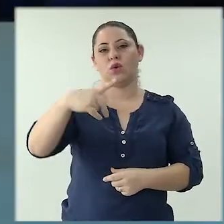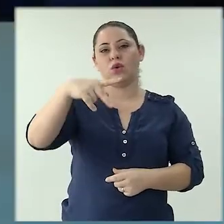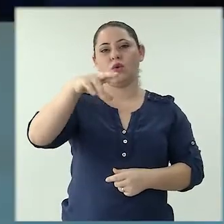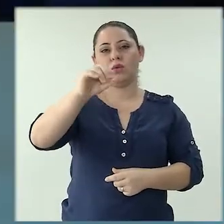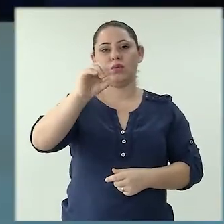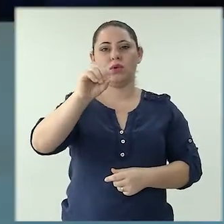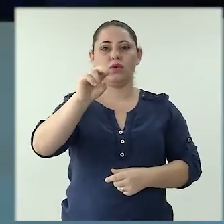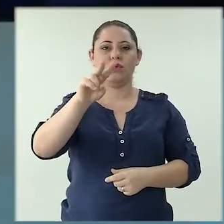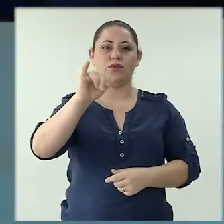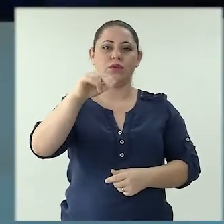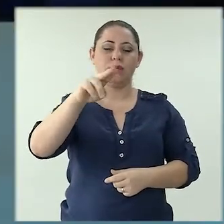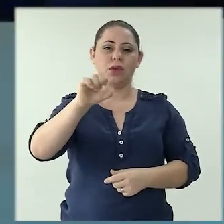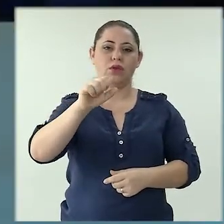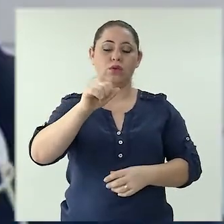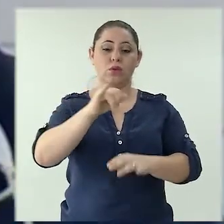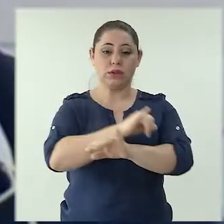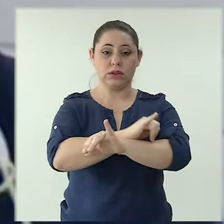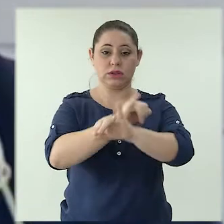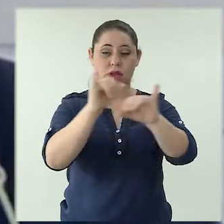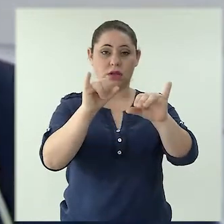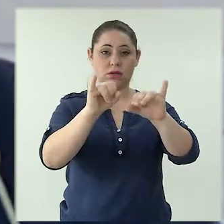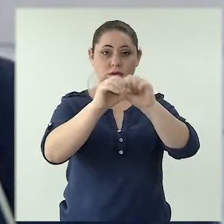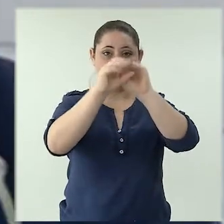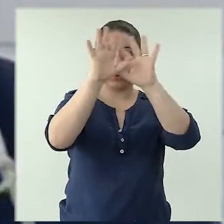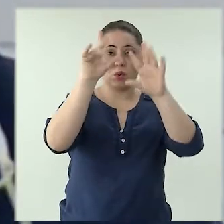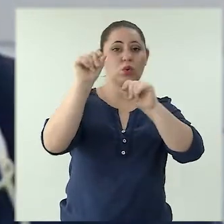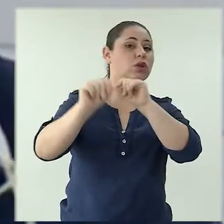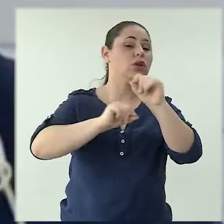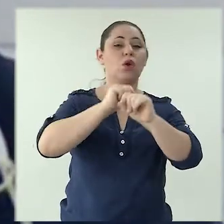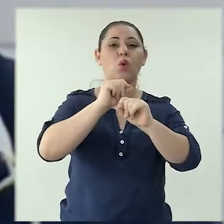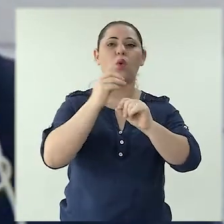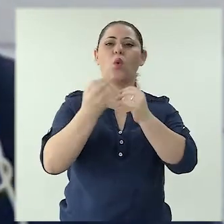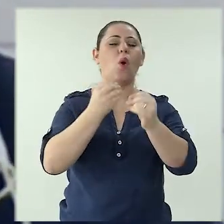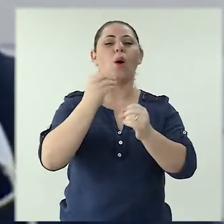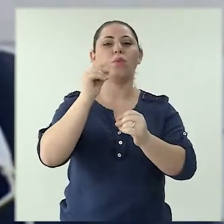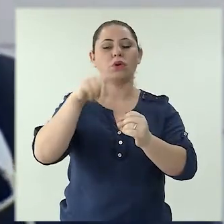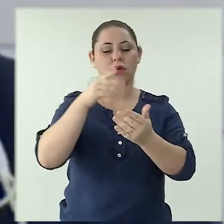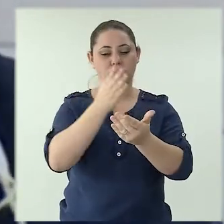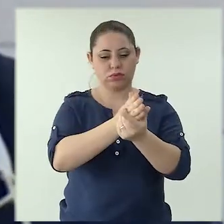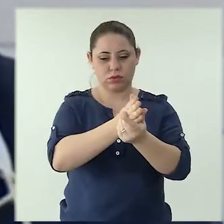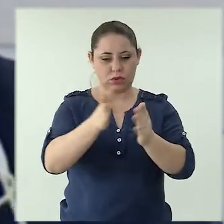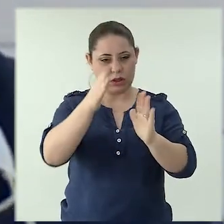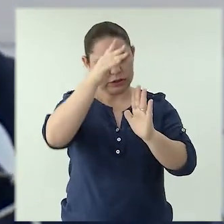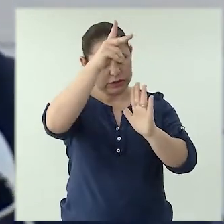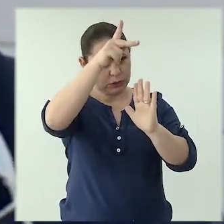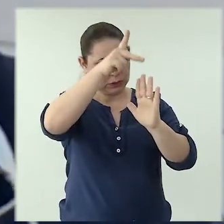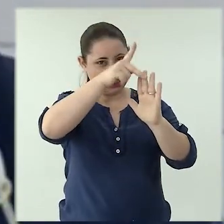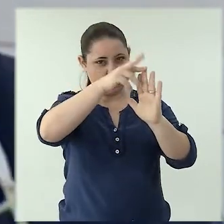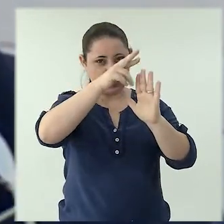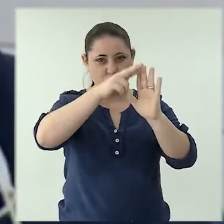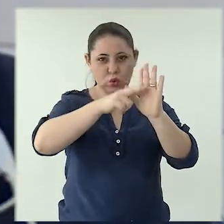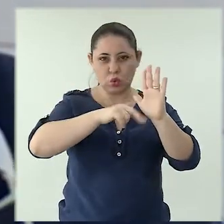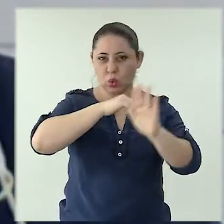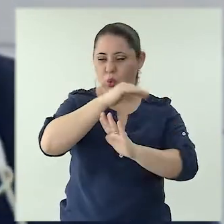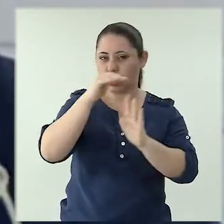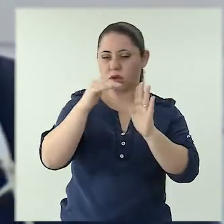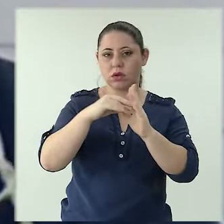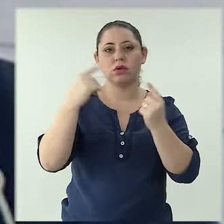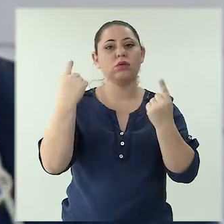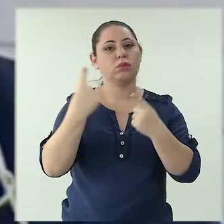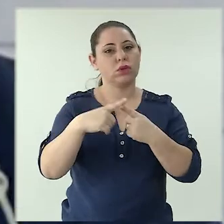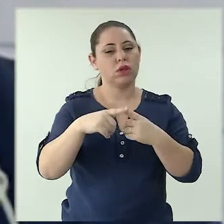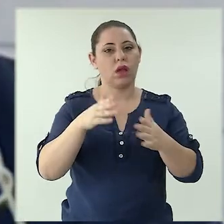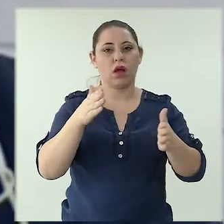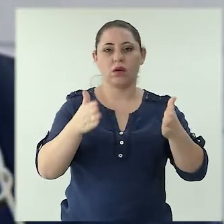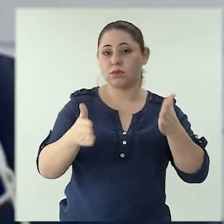provimento ele serve para dizer praticamente as práticas de como vão tramitar esse processo dentro do cartório, porque a gente tem